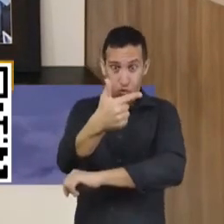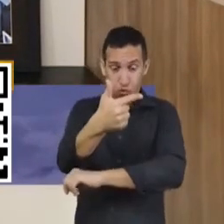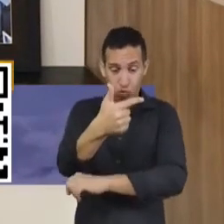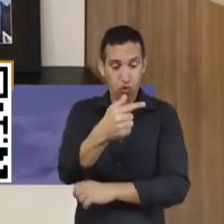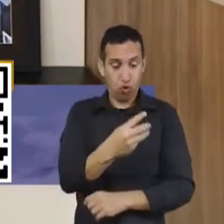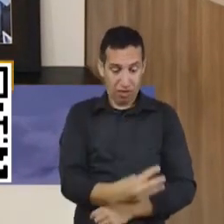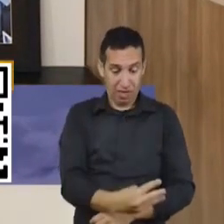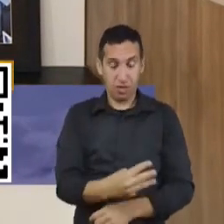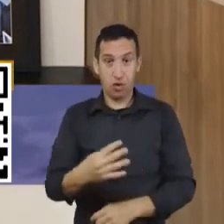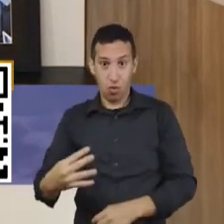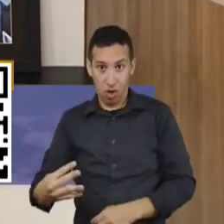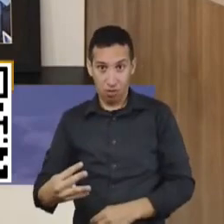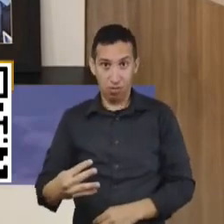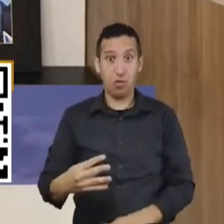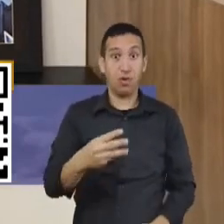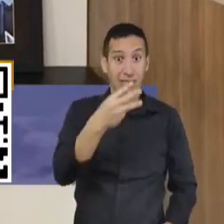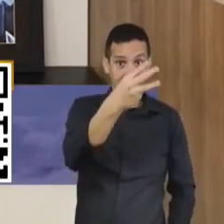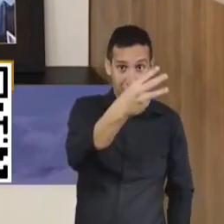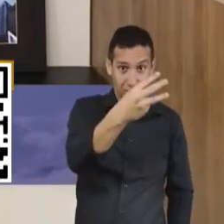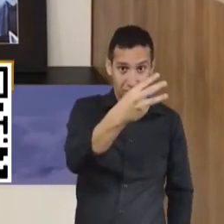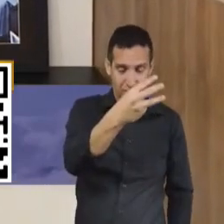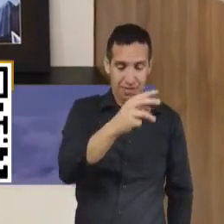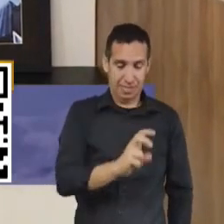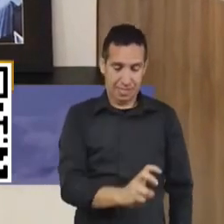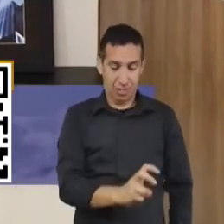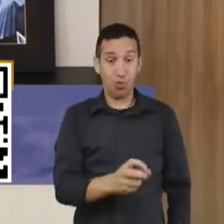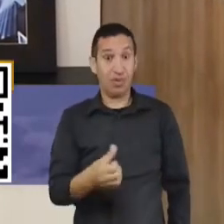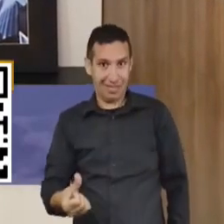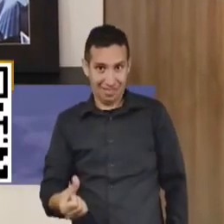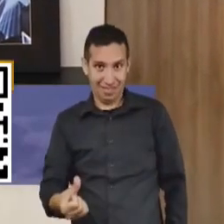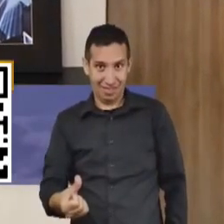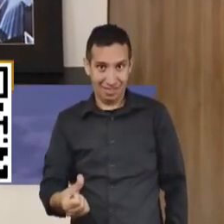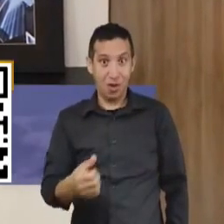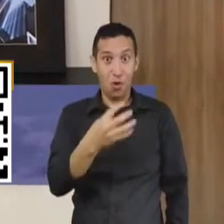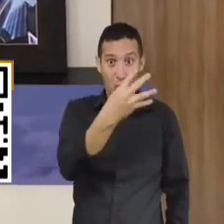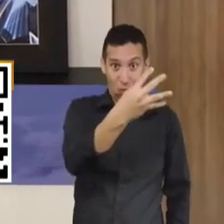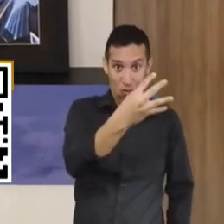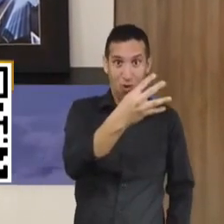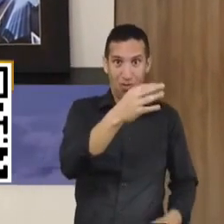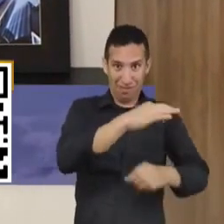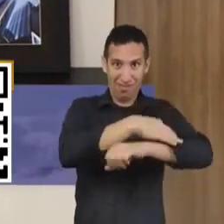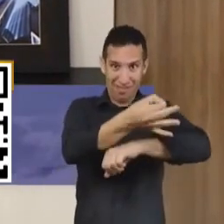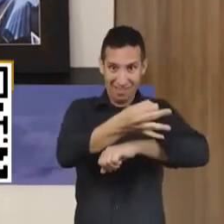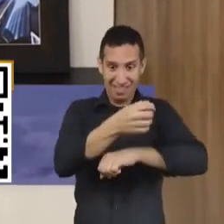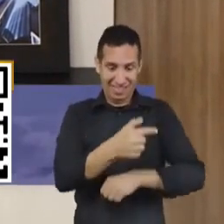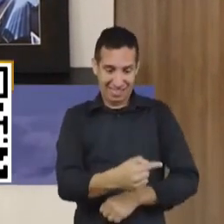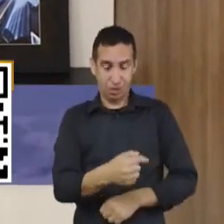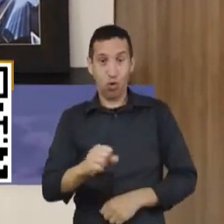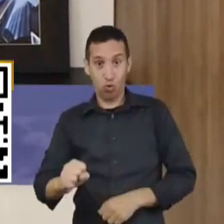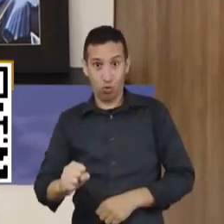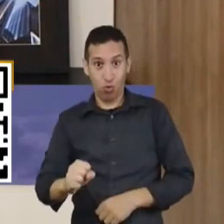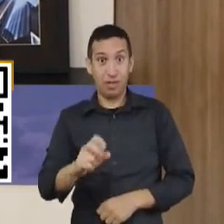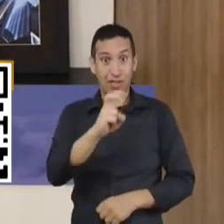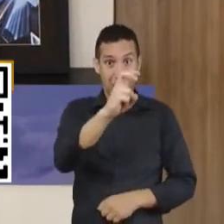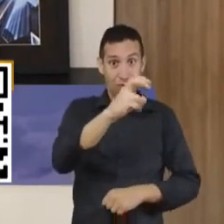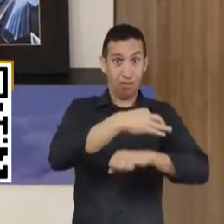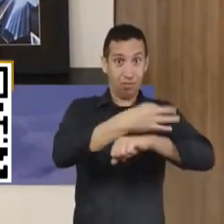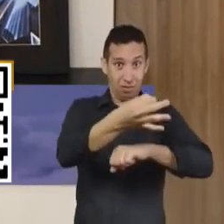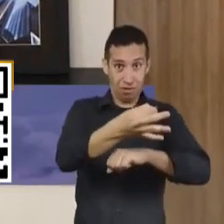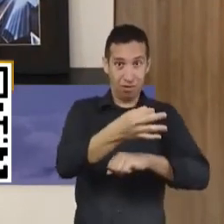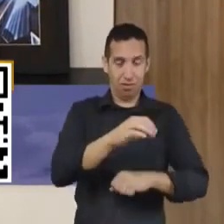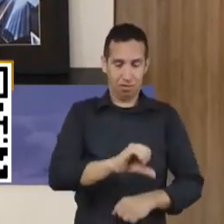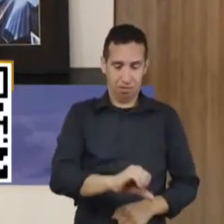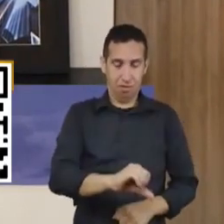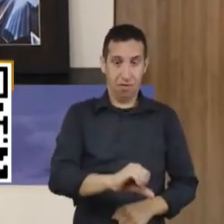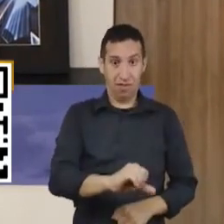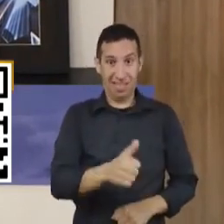selo está no verso 30 verso 4 o terceiro selo no verso 5 e 6 ou 4 selos verso 7 8 o quinto selo